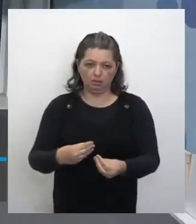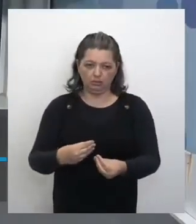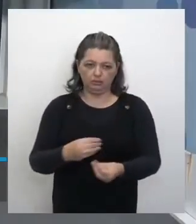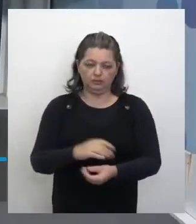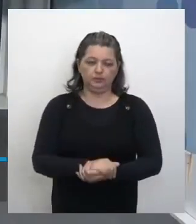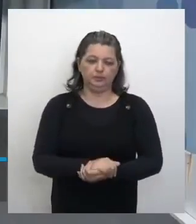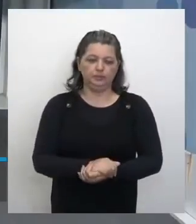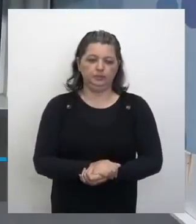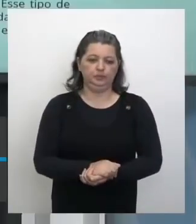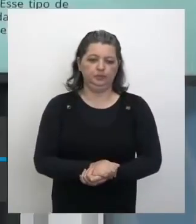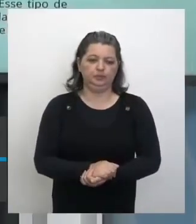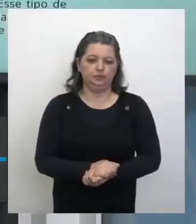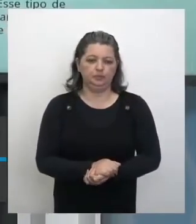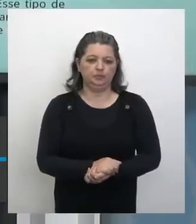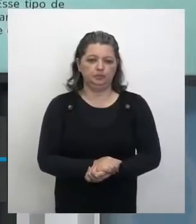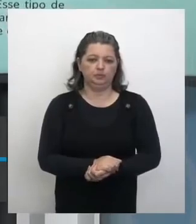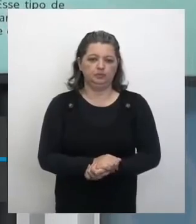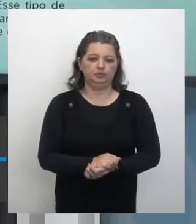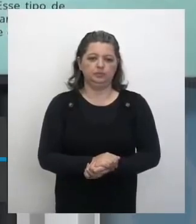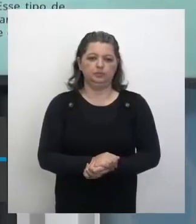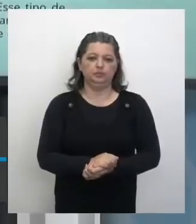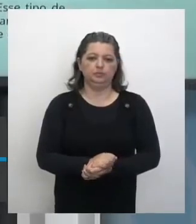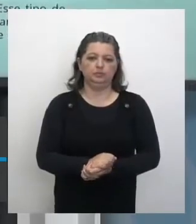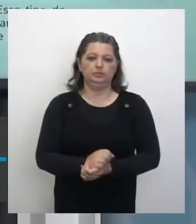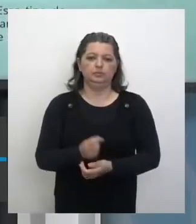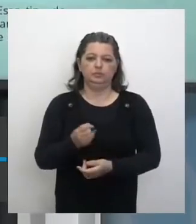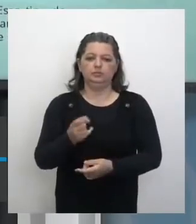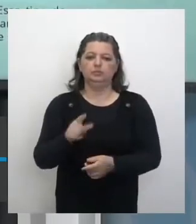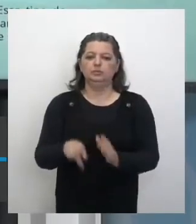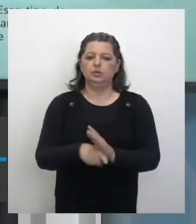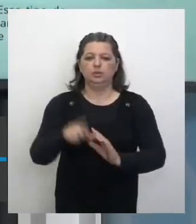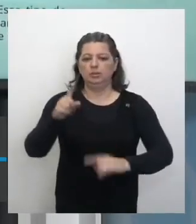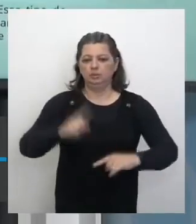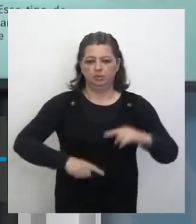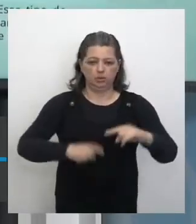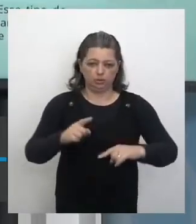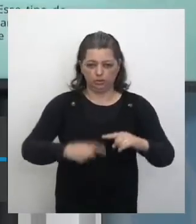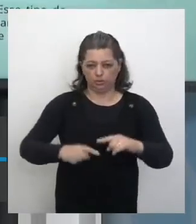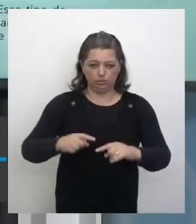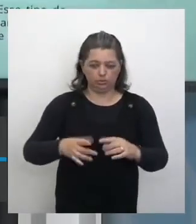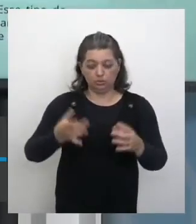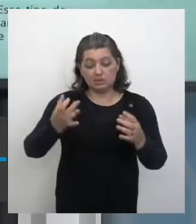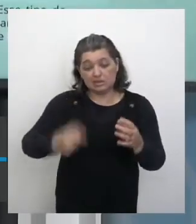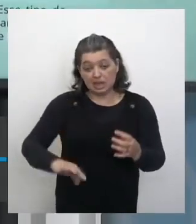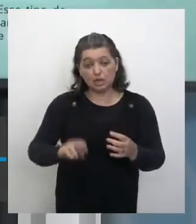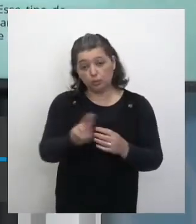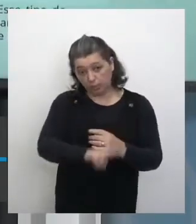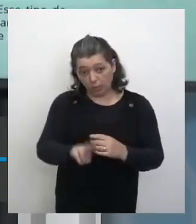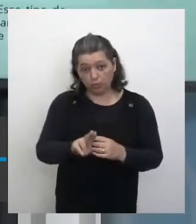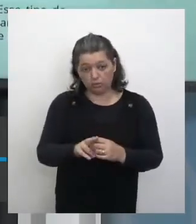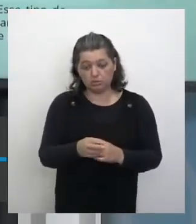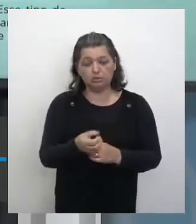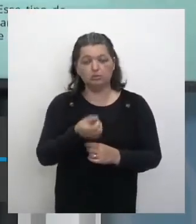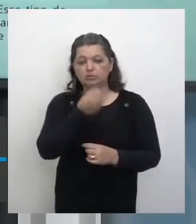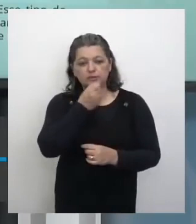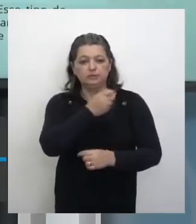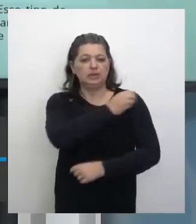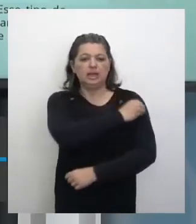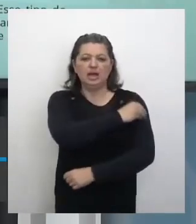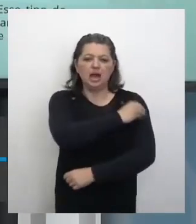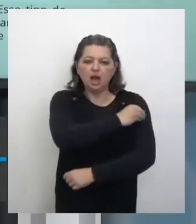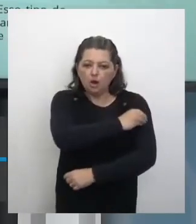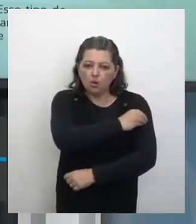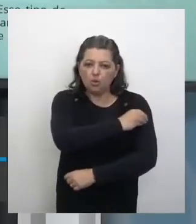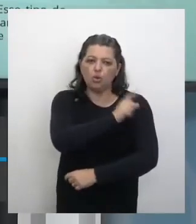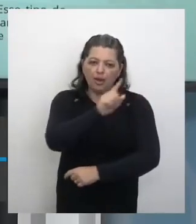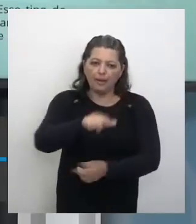Se tem um produto para determinada coisa, utilize esse produto para essa coisa. Não mistura sem saber. Se o álcool é para desinfetar, usa